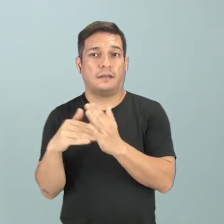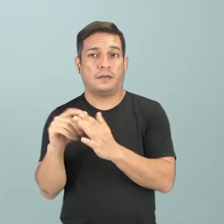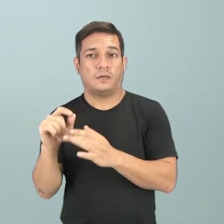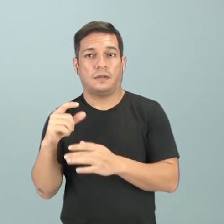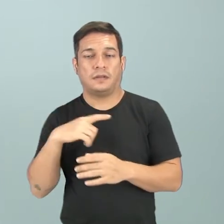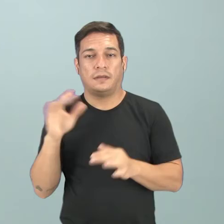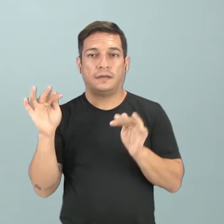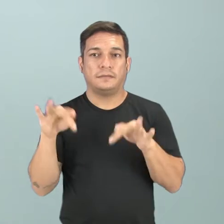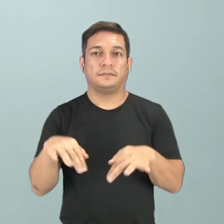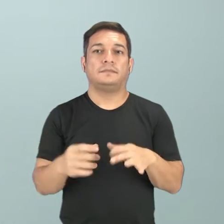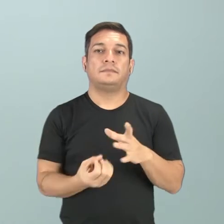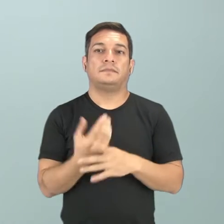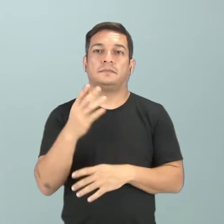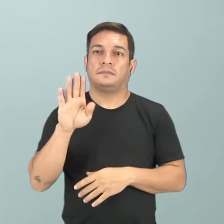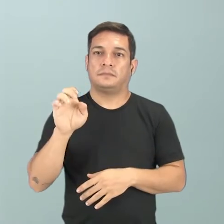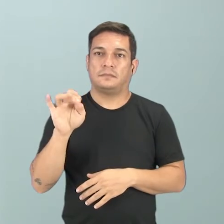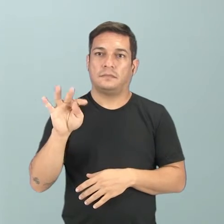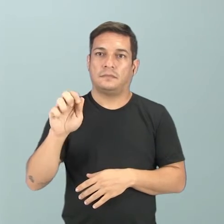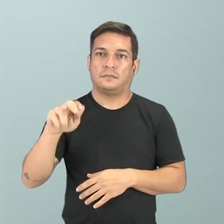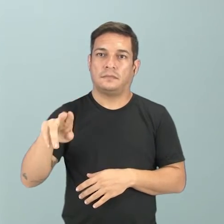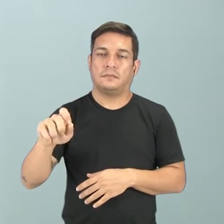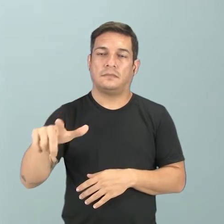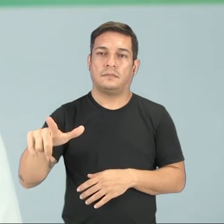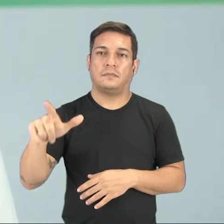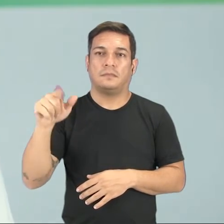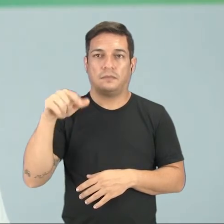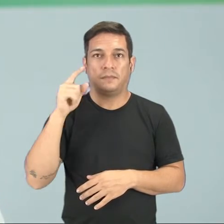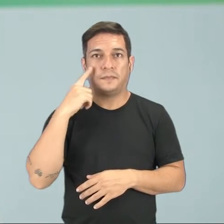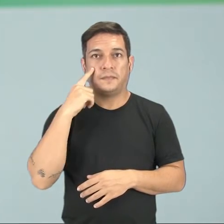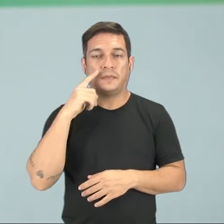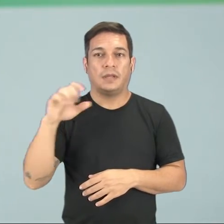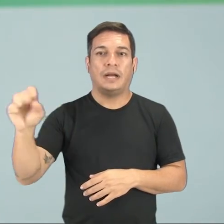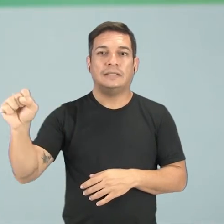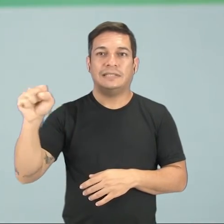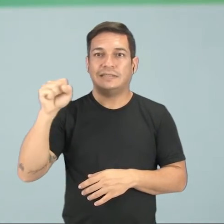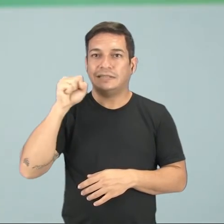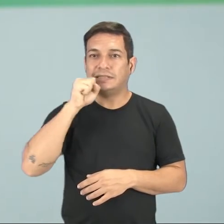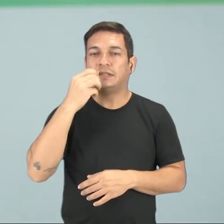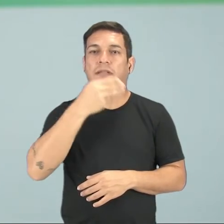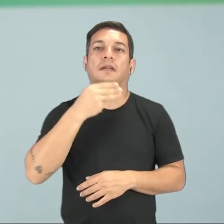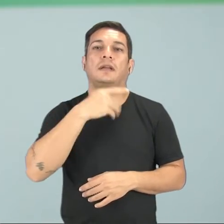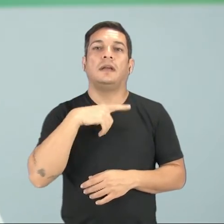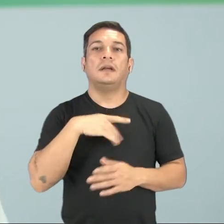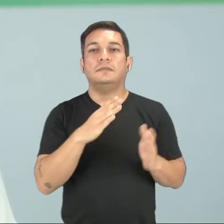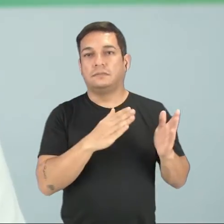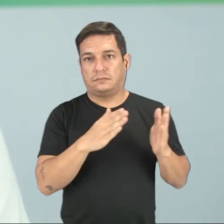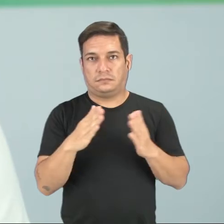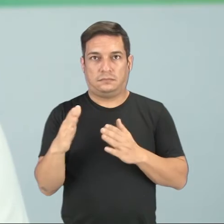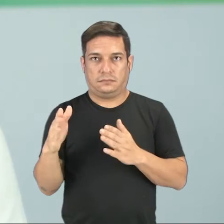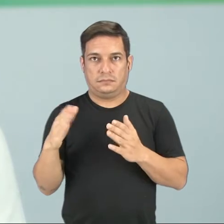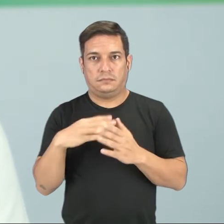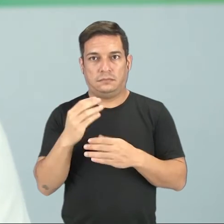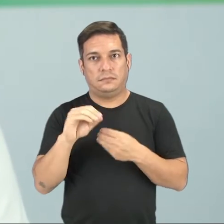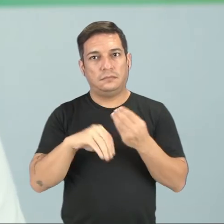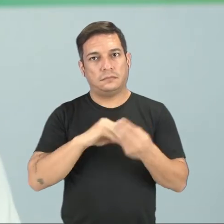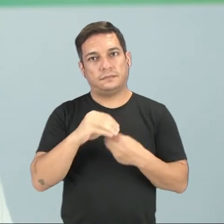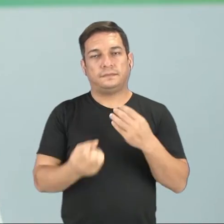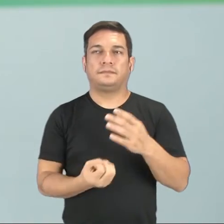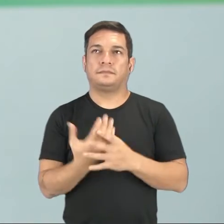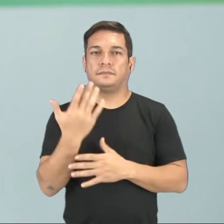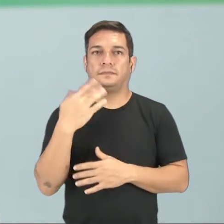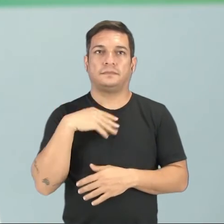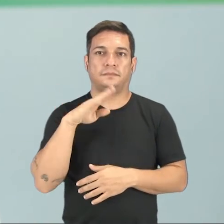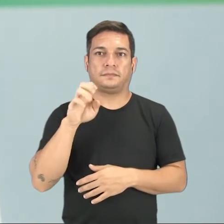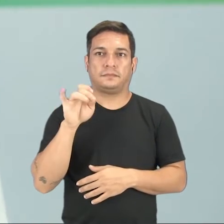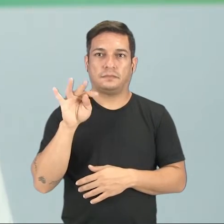verdade a produção do etanol. Então a cana-de-açúcar passa por diversas etapas até nós termos